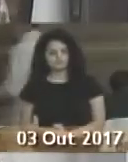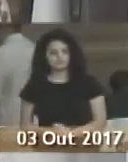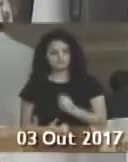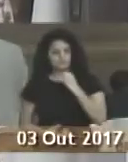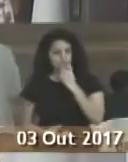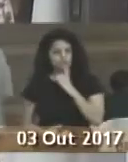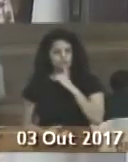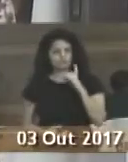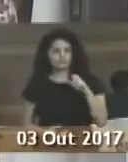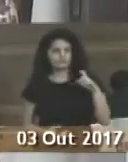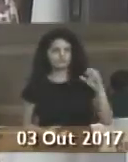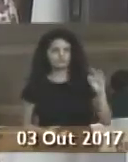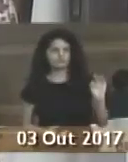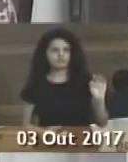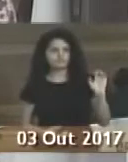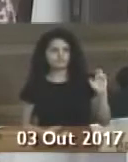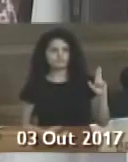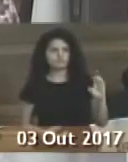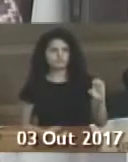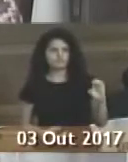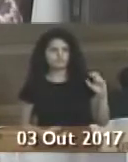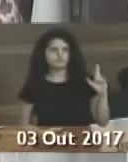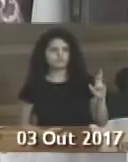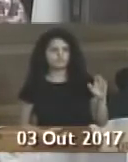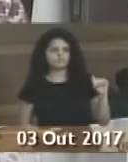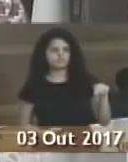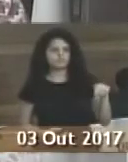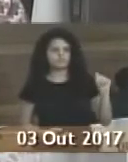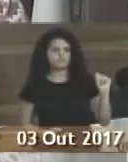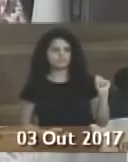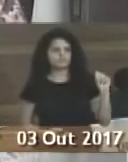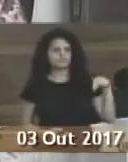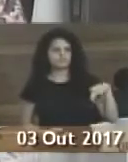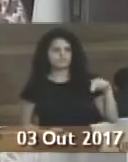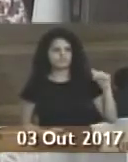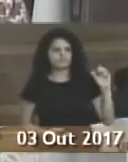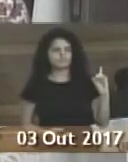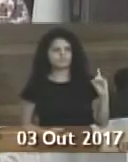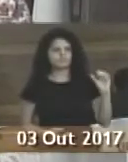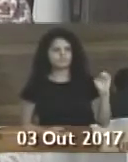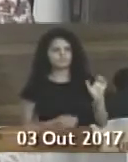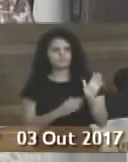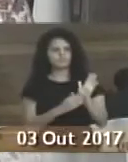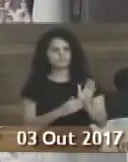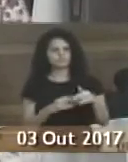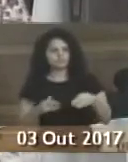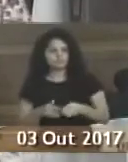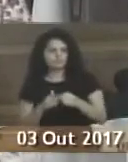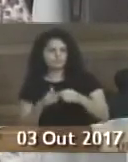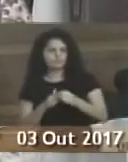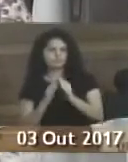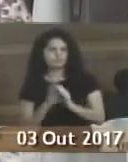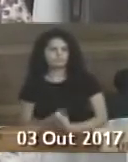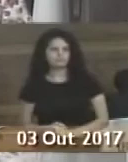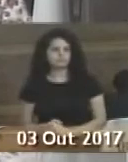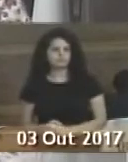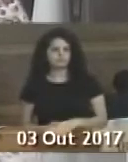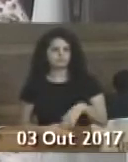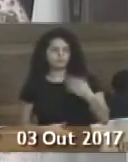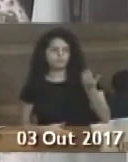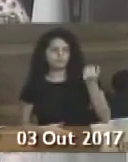Bom dia, Fernando. Registrar a presença aqui do Fernando, né, do Sindicato das Marinas, do Arieira, do ex-vereador